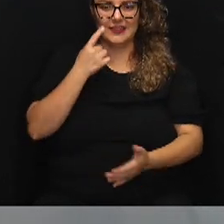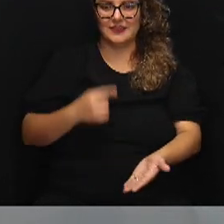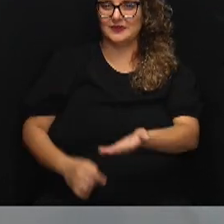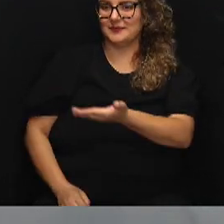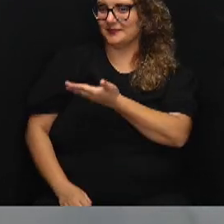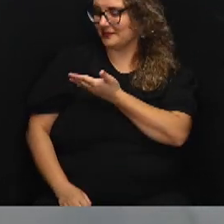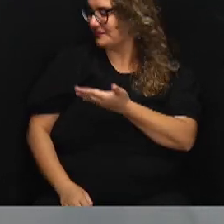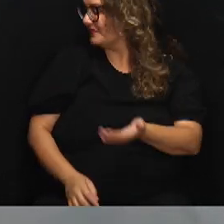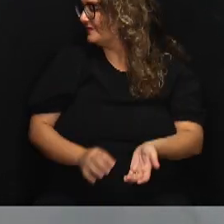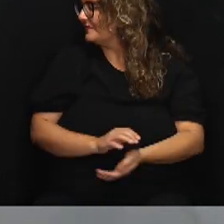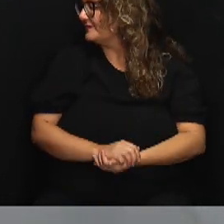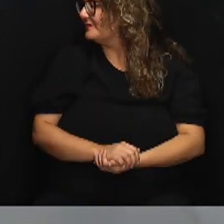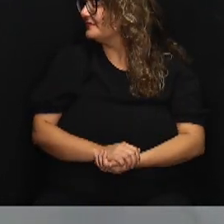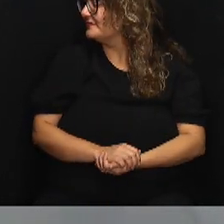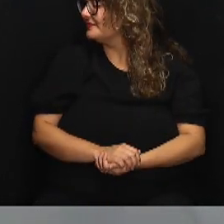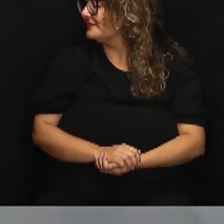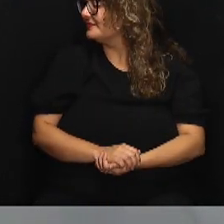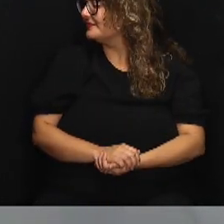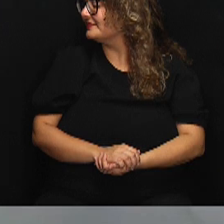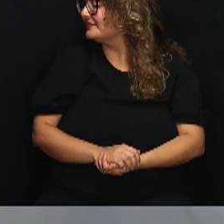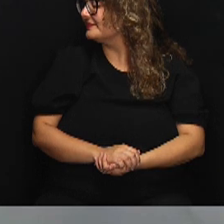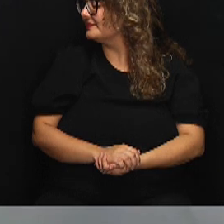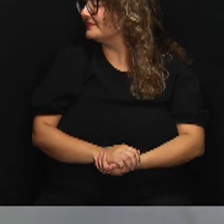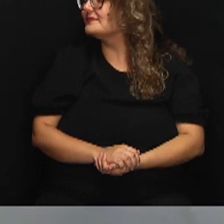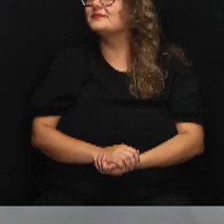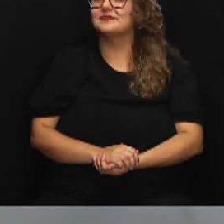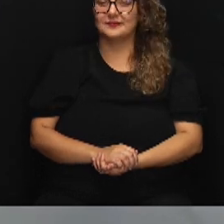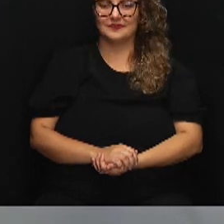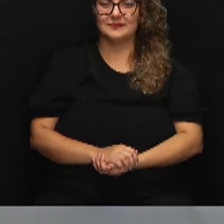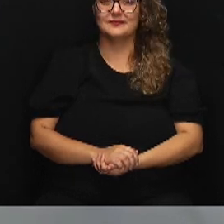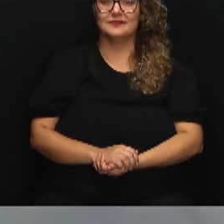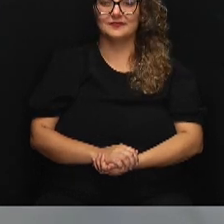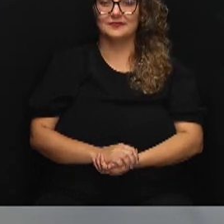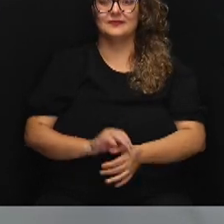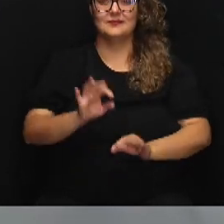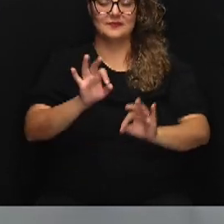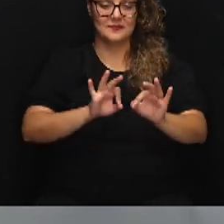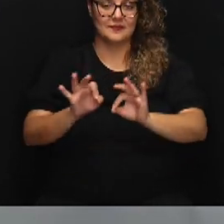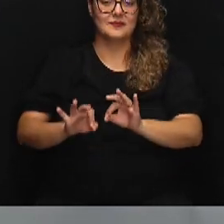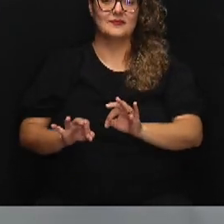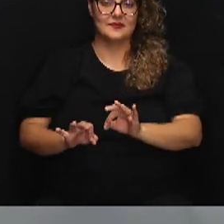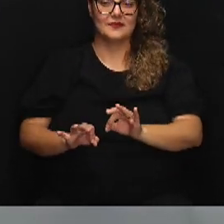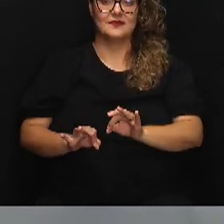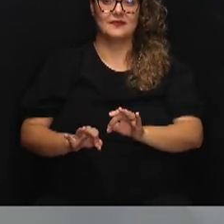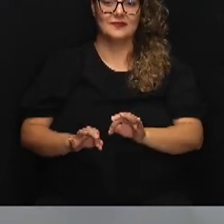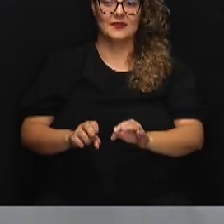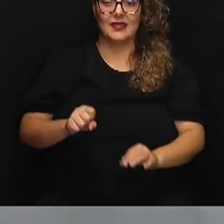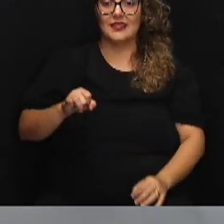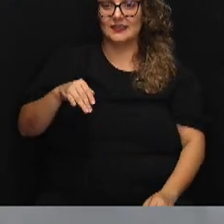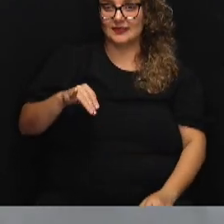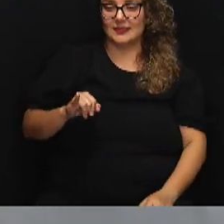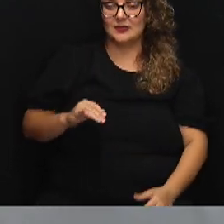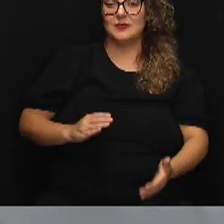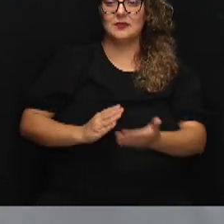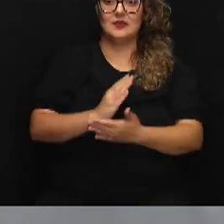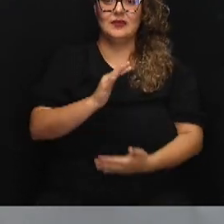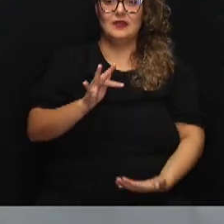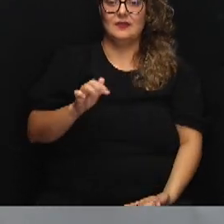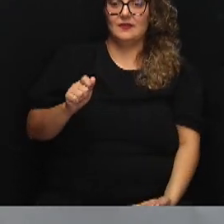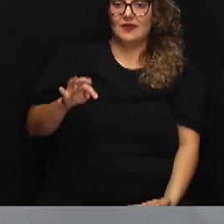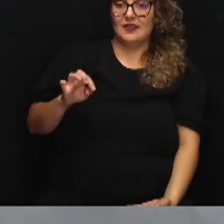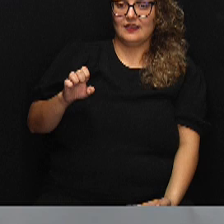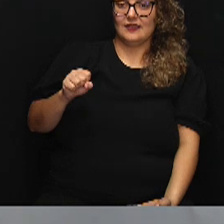e Nanotecnologias, chama nosso centro. E o projeto é recém-aprovado pela FAPESP, tem